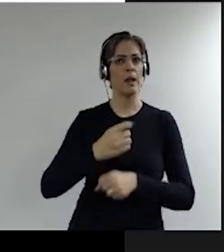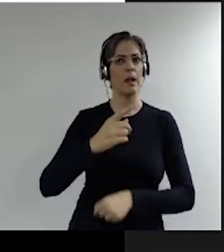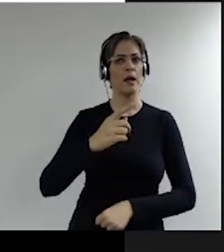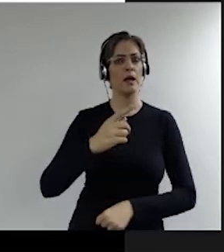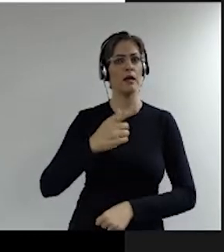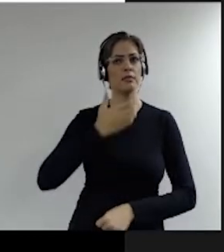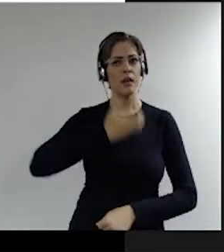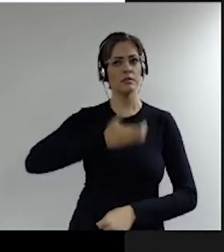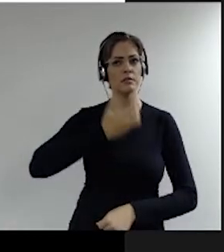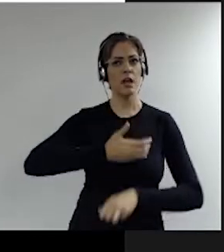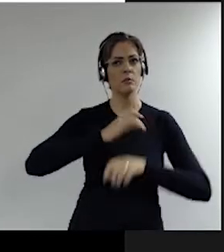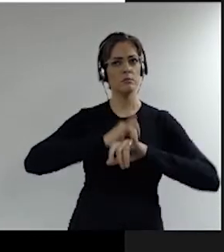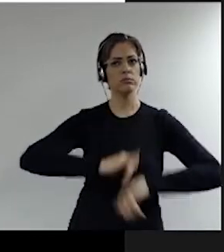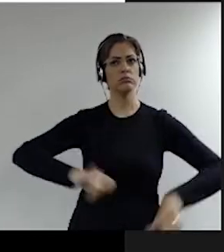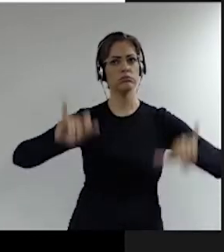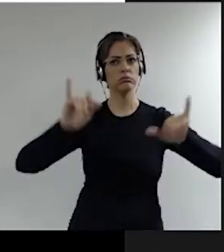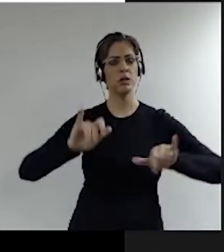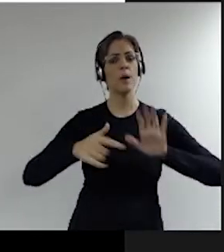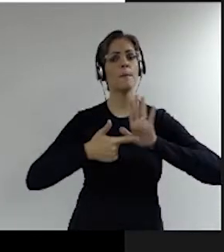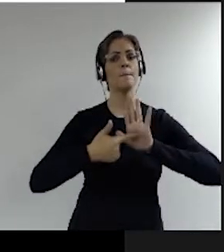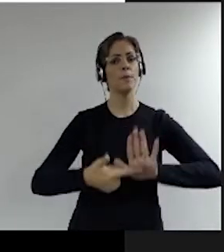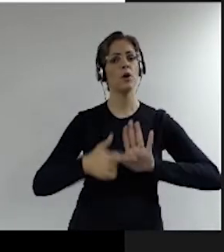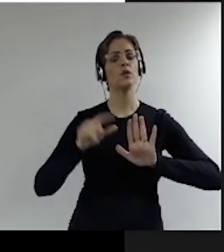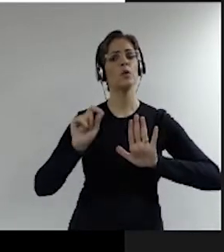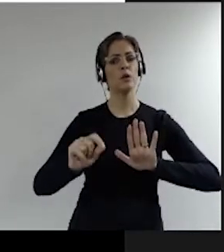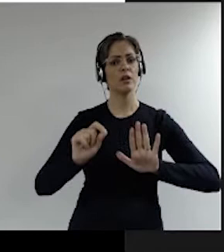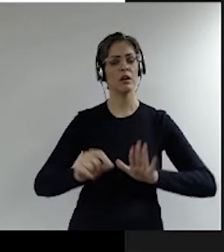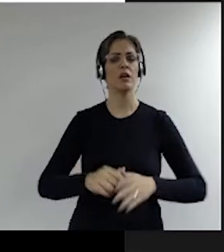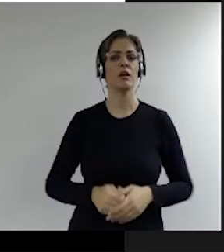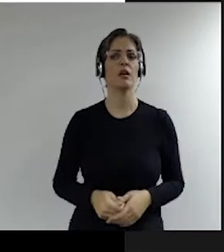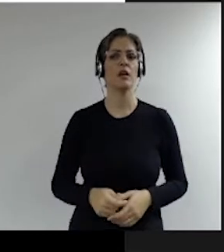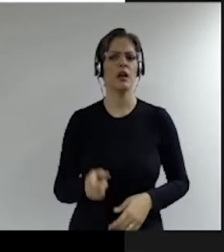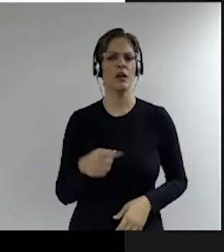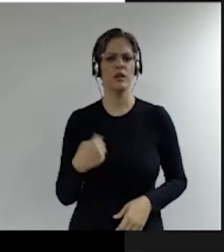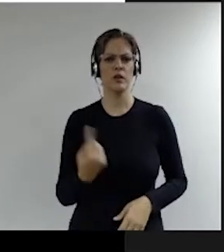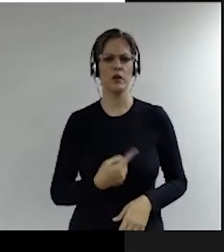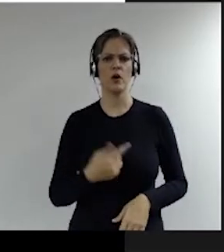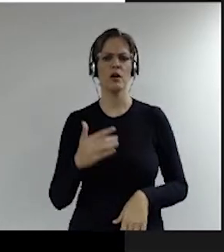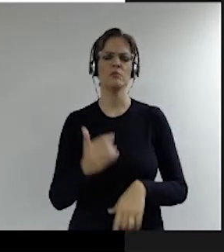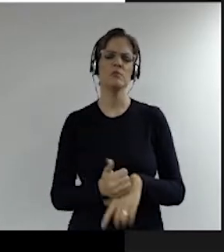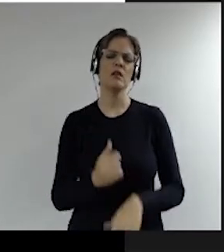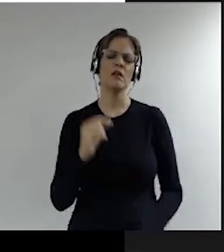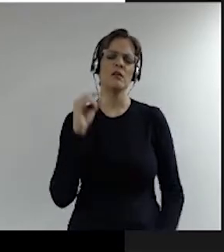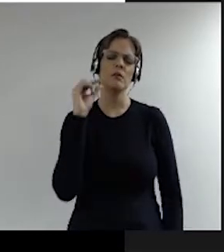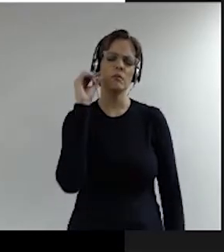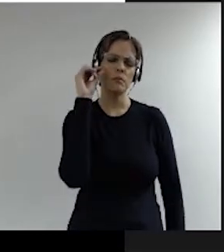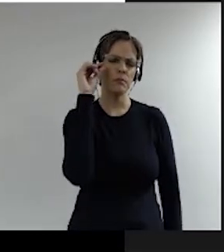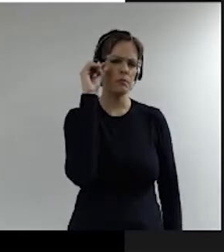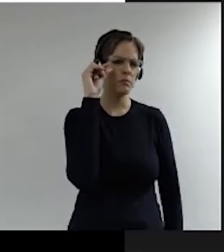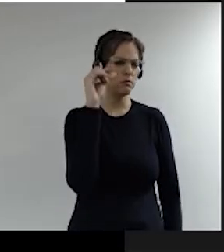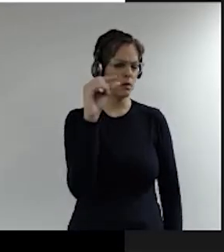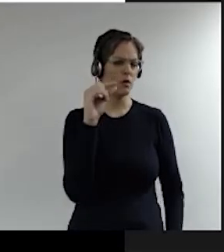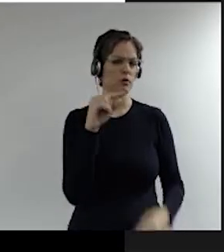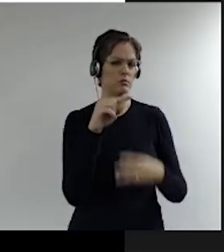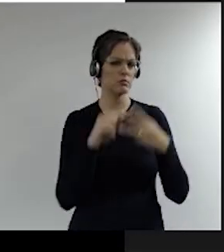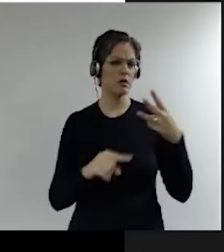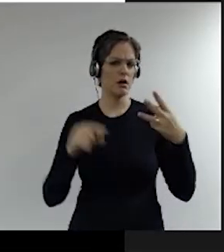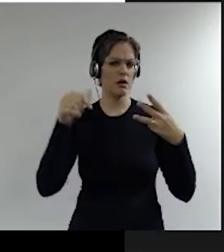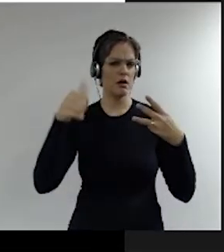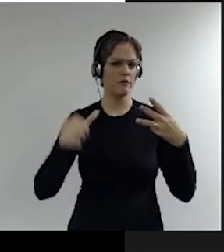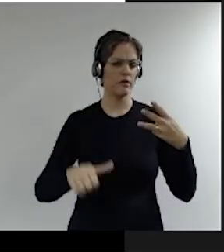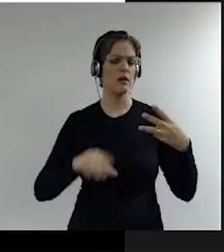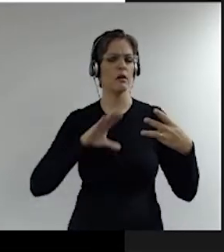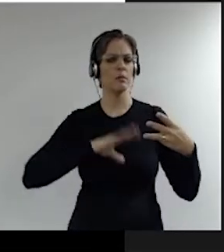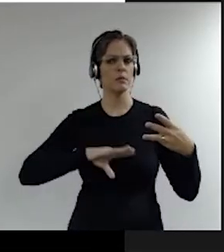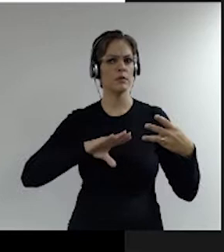2019, e mostrou que não é só que a gente melhorou muito pouquinho nas 3 áreas avaliadas, que era